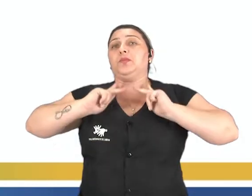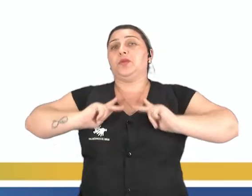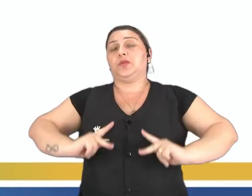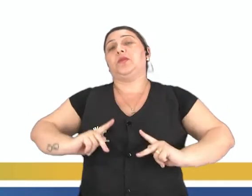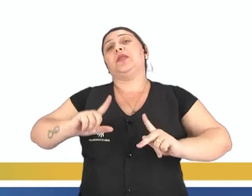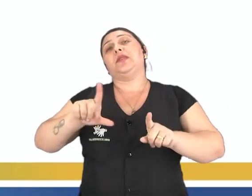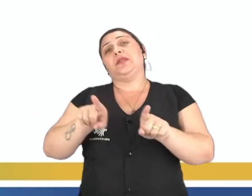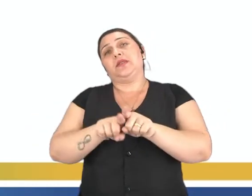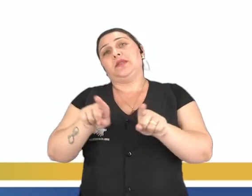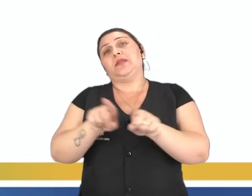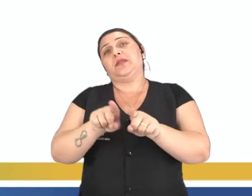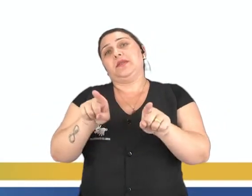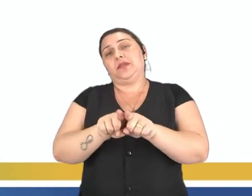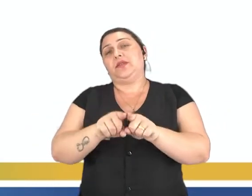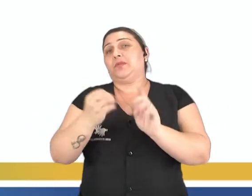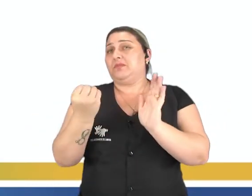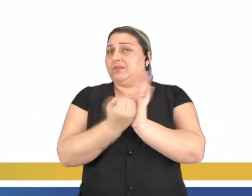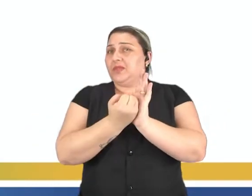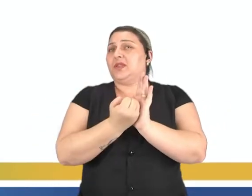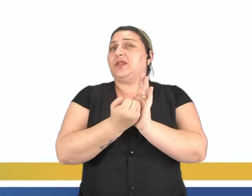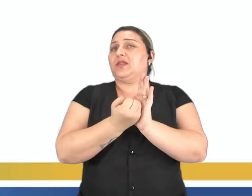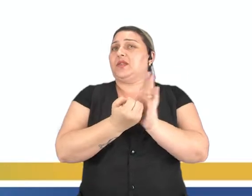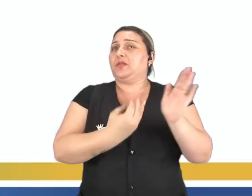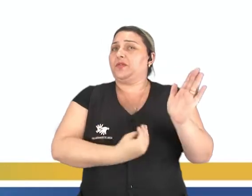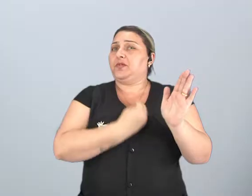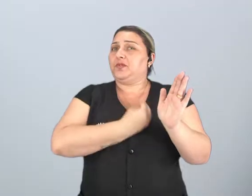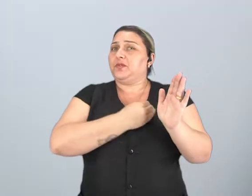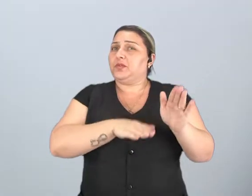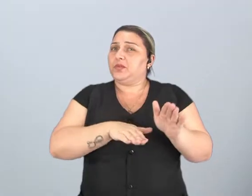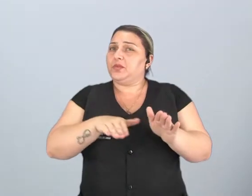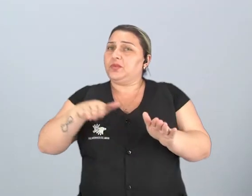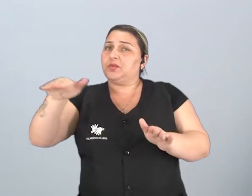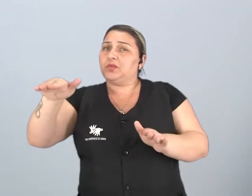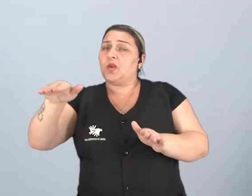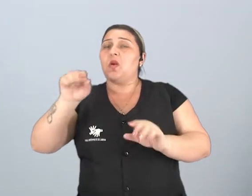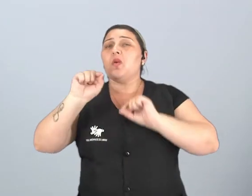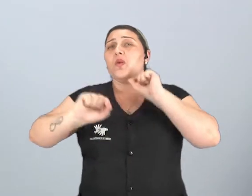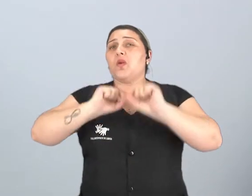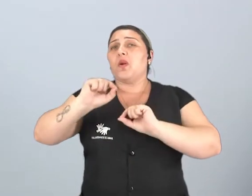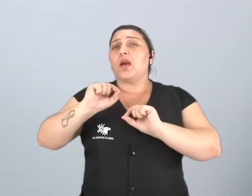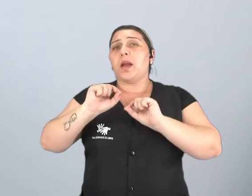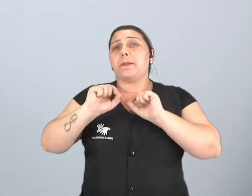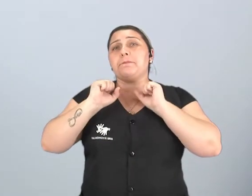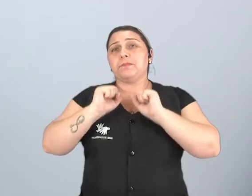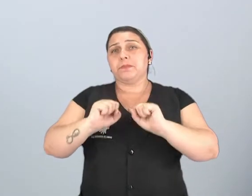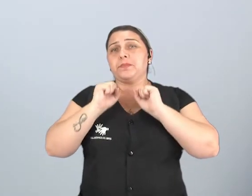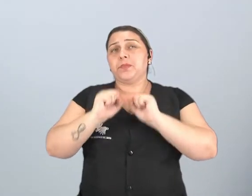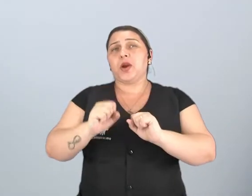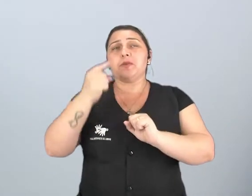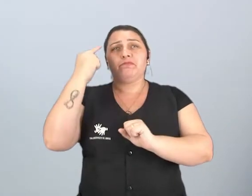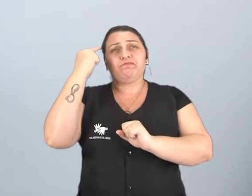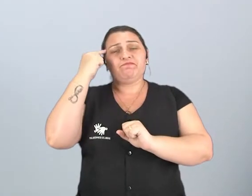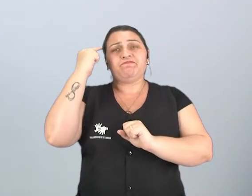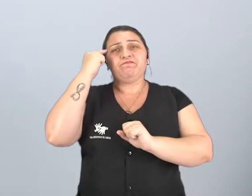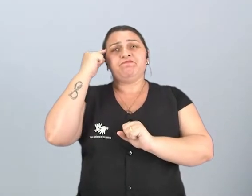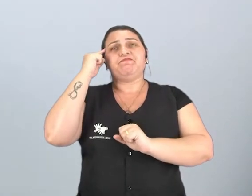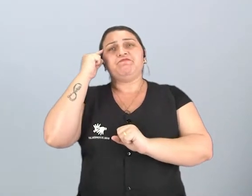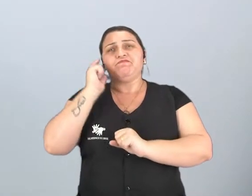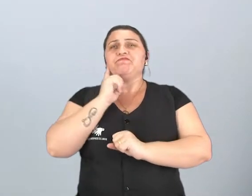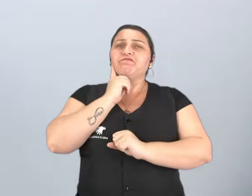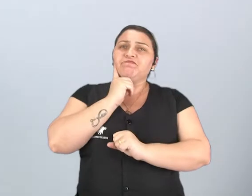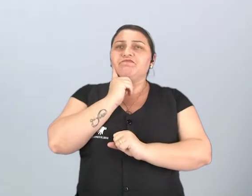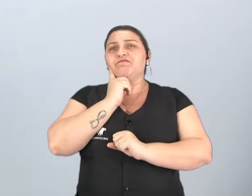deixam marcas para a vida inteira. Então, o que a gente pode pensar sobre isso,